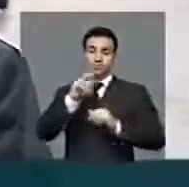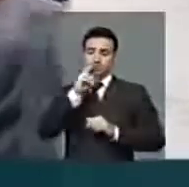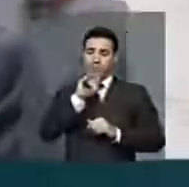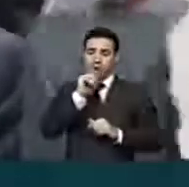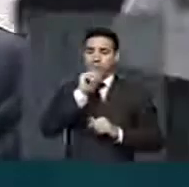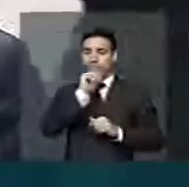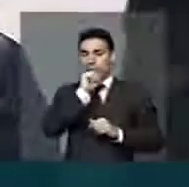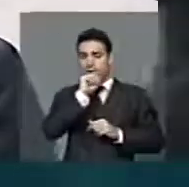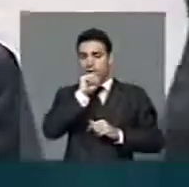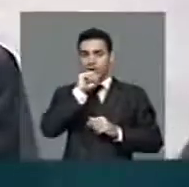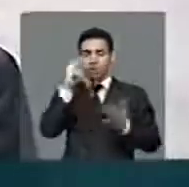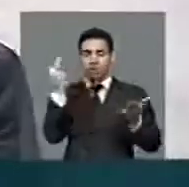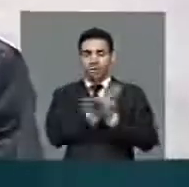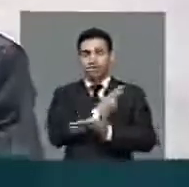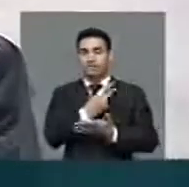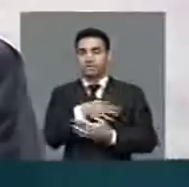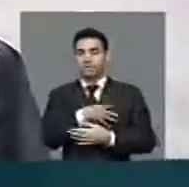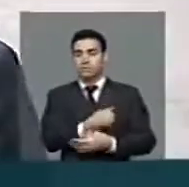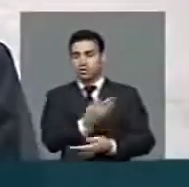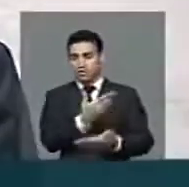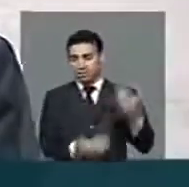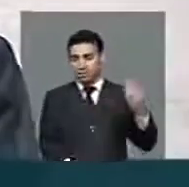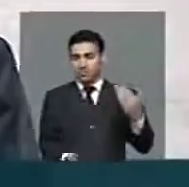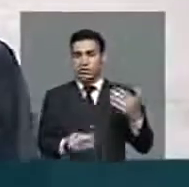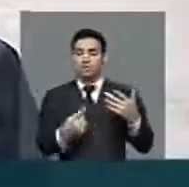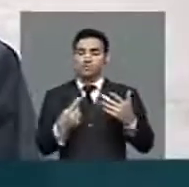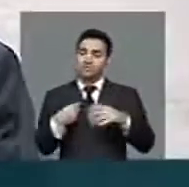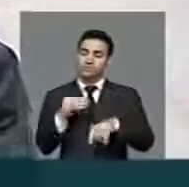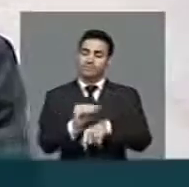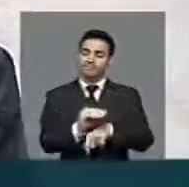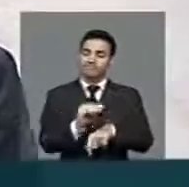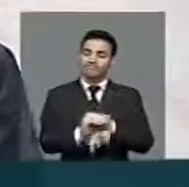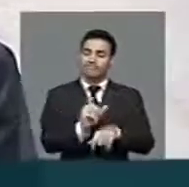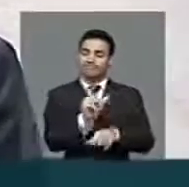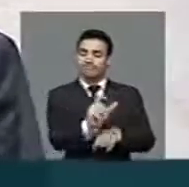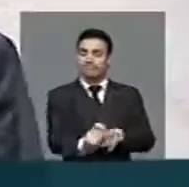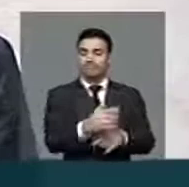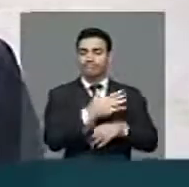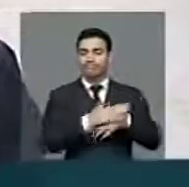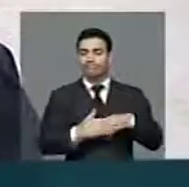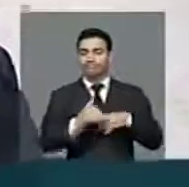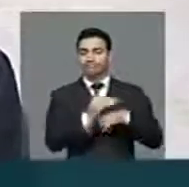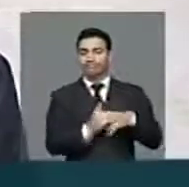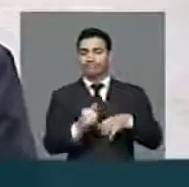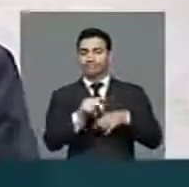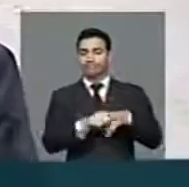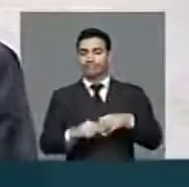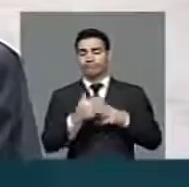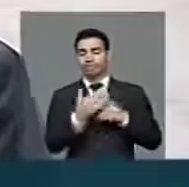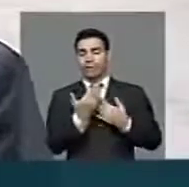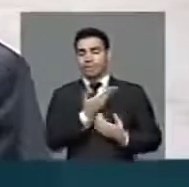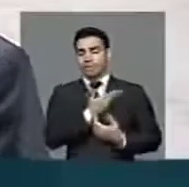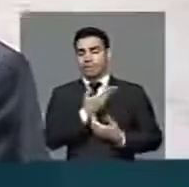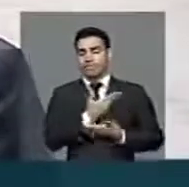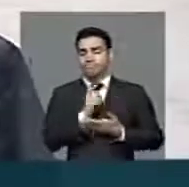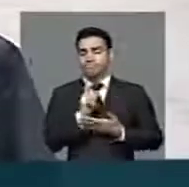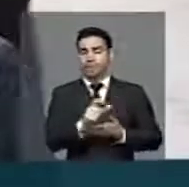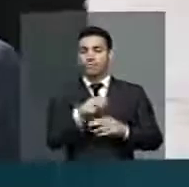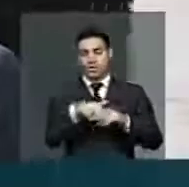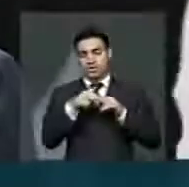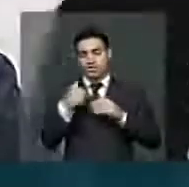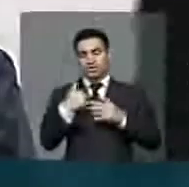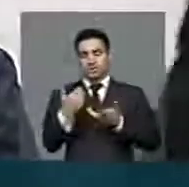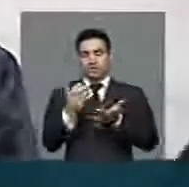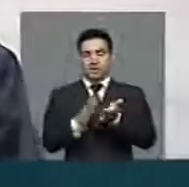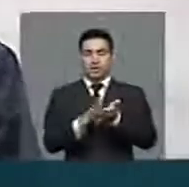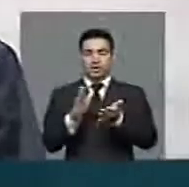aqueles que perderam seu ente querido, com uma palavra amiga, uma palavra de conforto e de consolação. Portanto, eu quero lhe